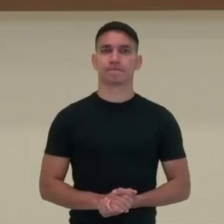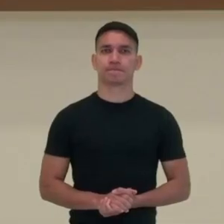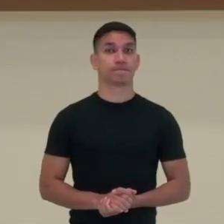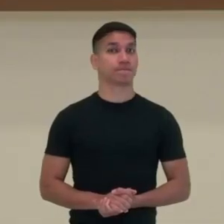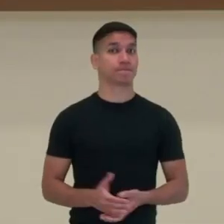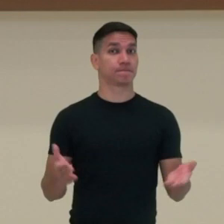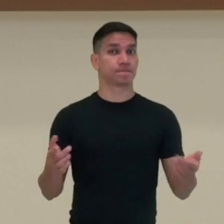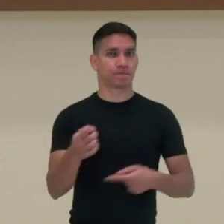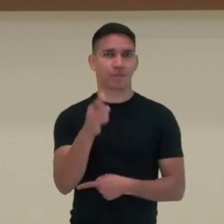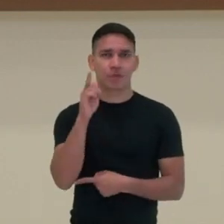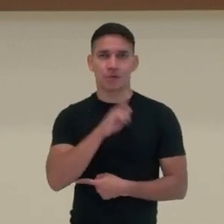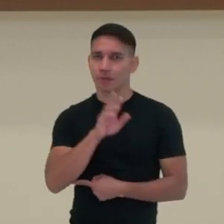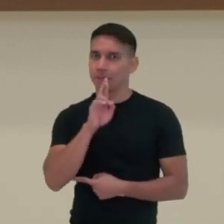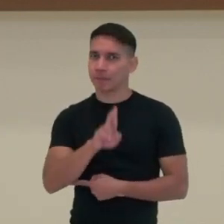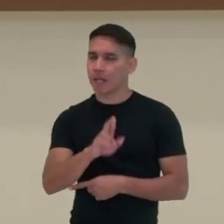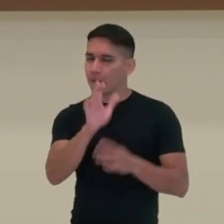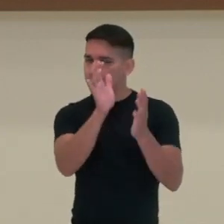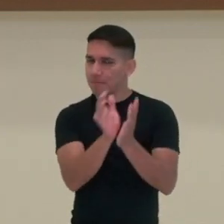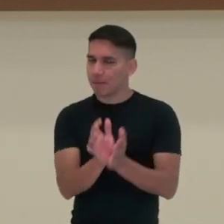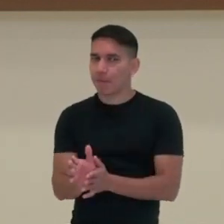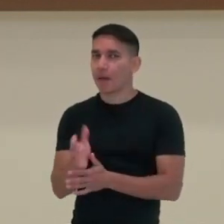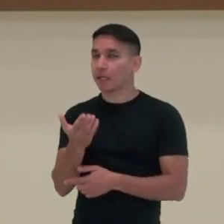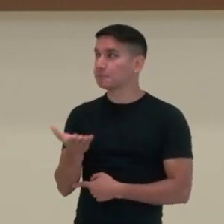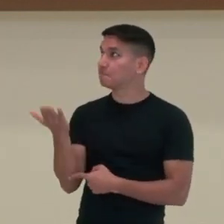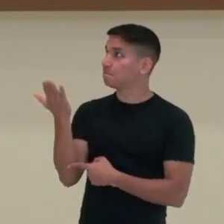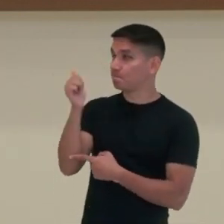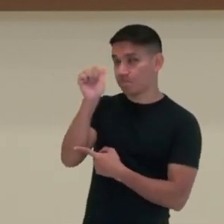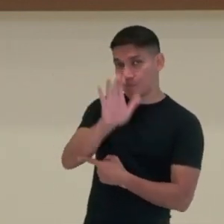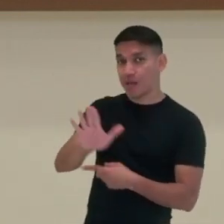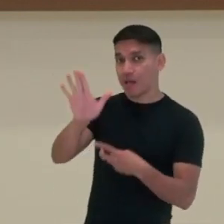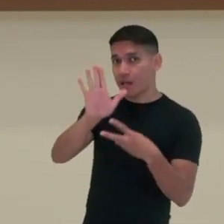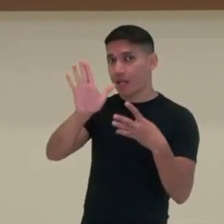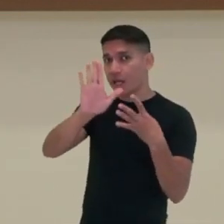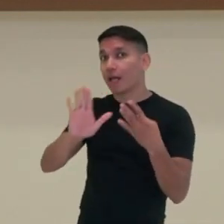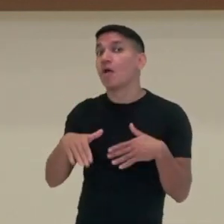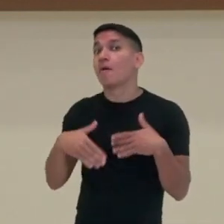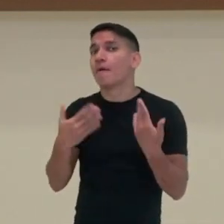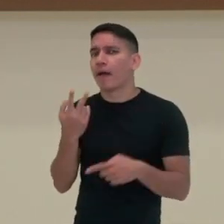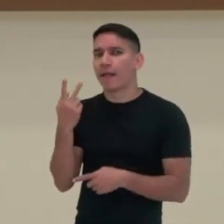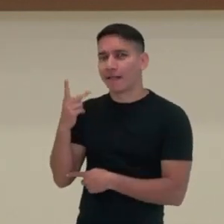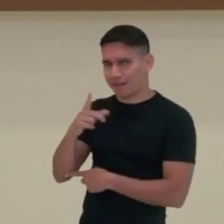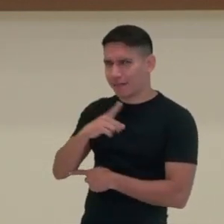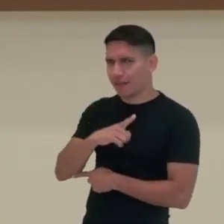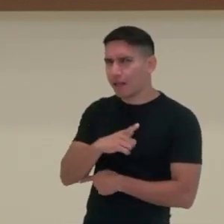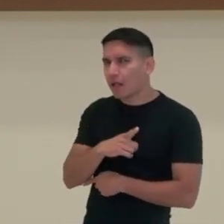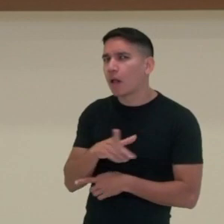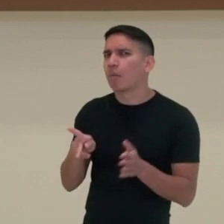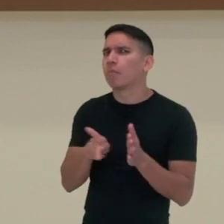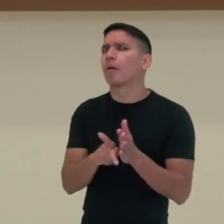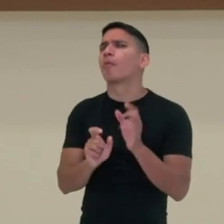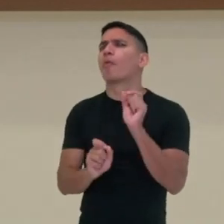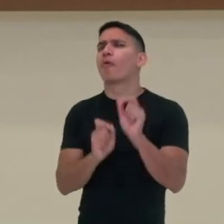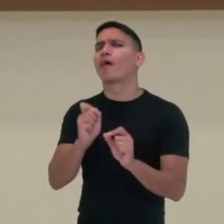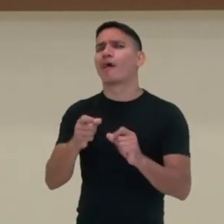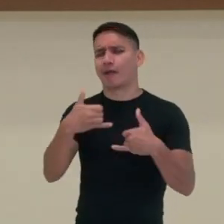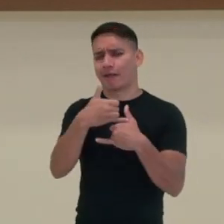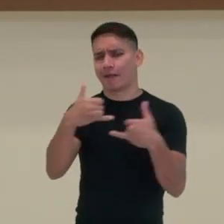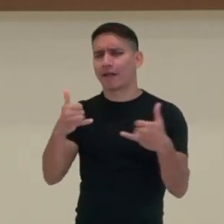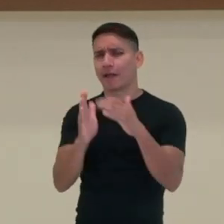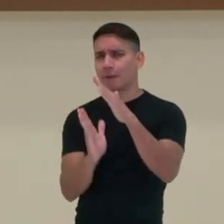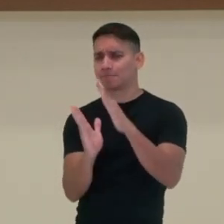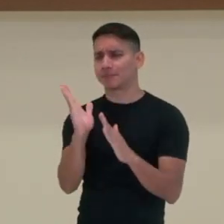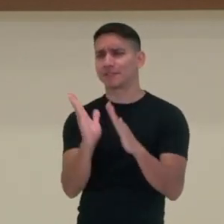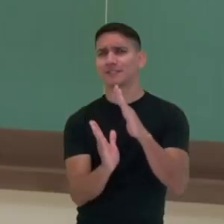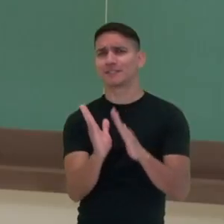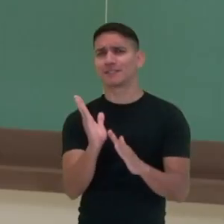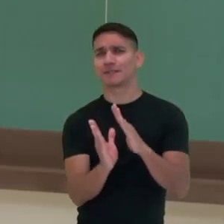E aí, pessoal, conseguiram classificar essas imagens em quais, né, se aproximam de retinhas paralelas? Vamos lá ver comigo,